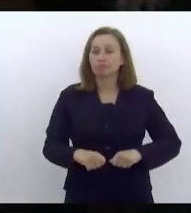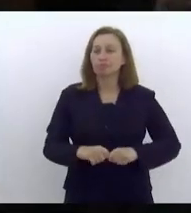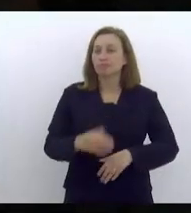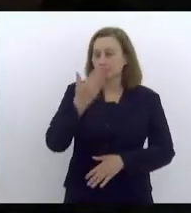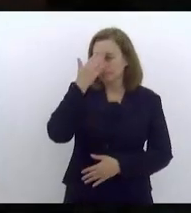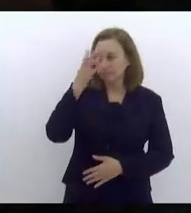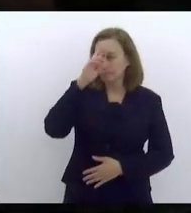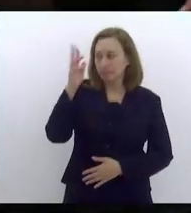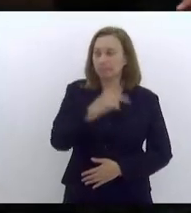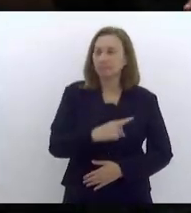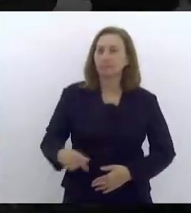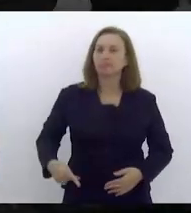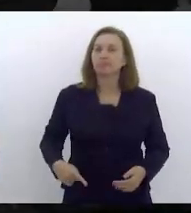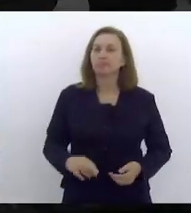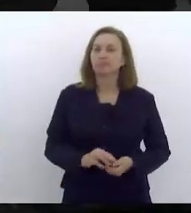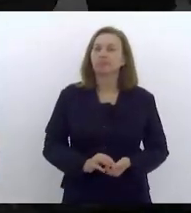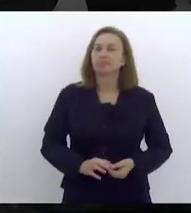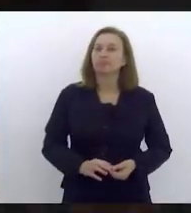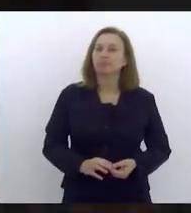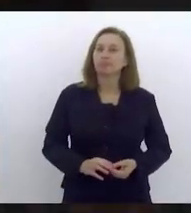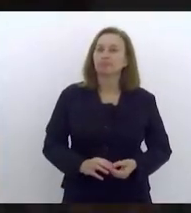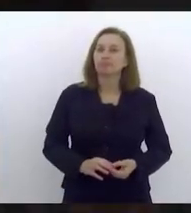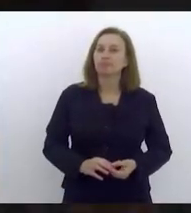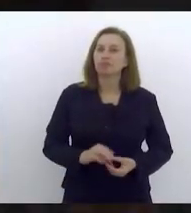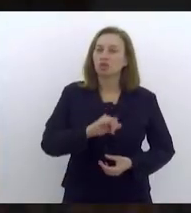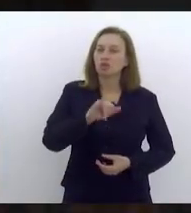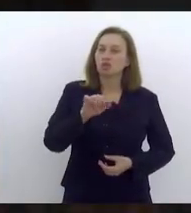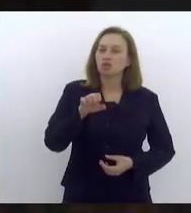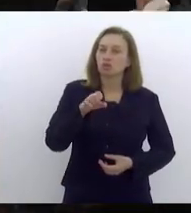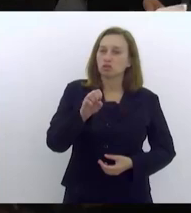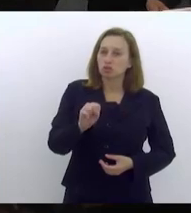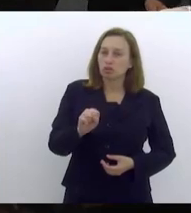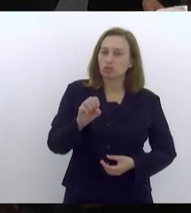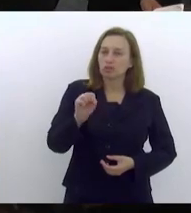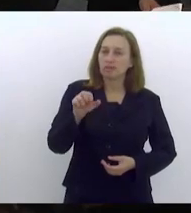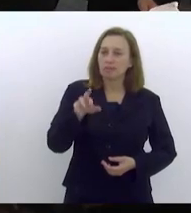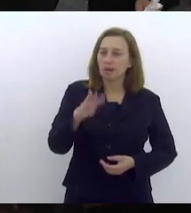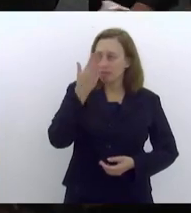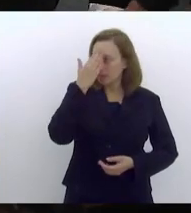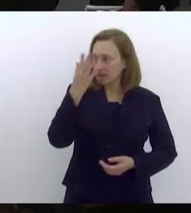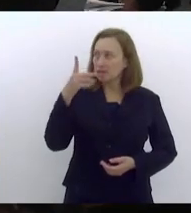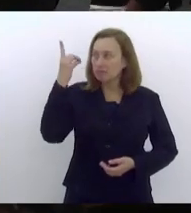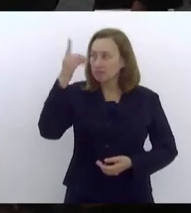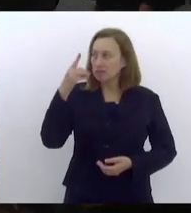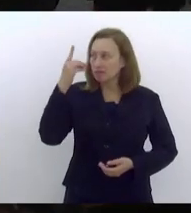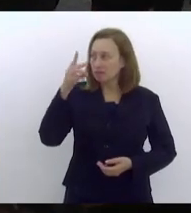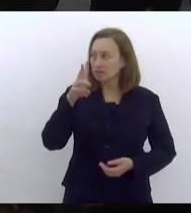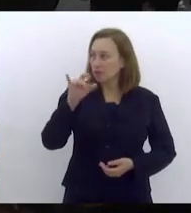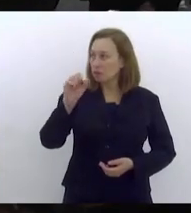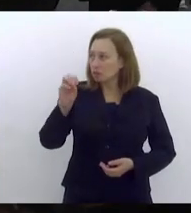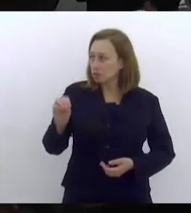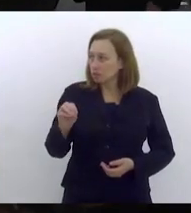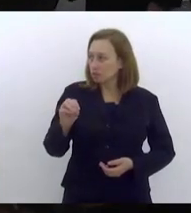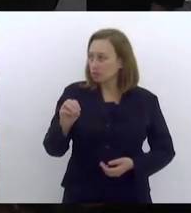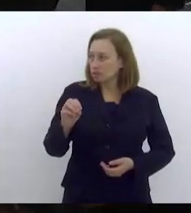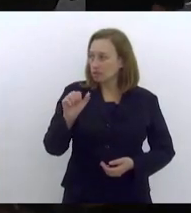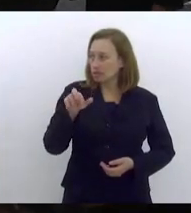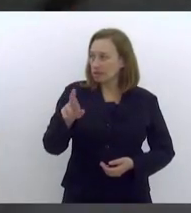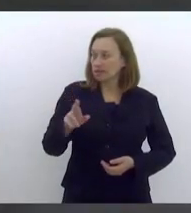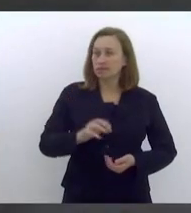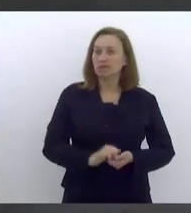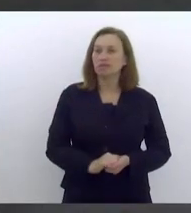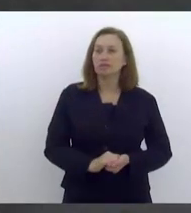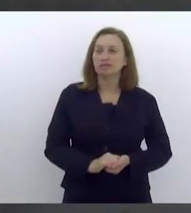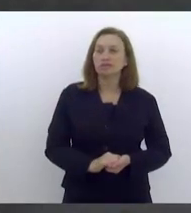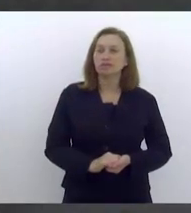Muito obrigada, presidente. Professor Josimar. Obrigado, deputado Valdo Ceasa. Eu me inscrevi aqui porque o deputado Carlos Mink deu o